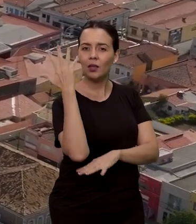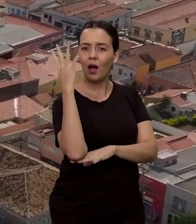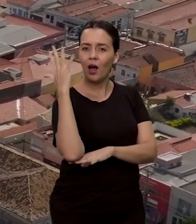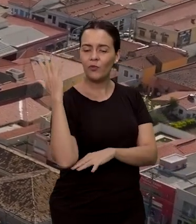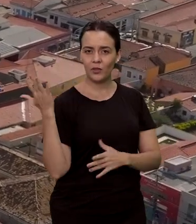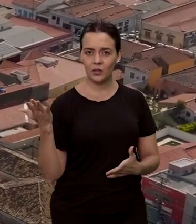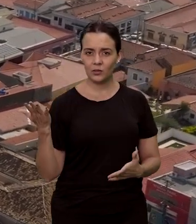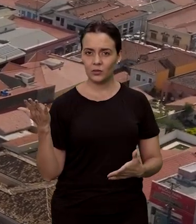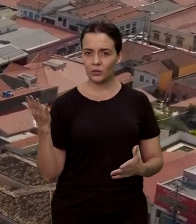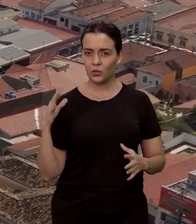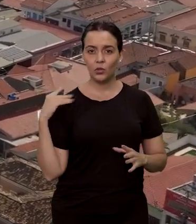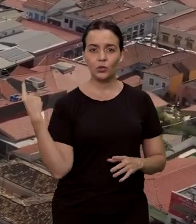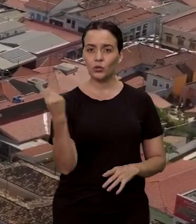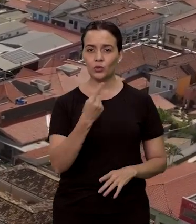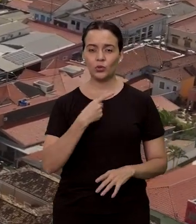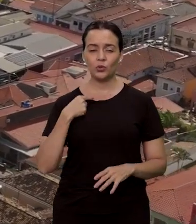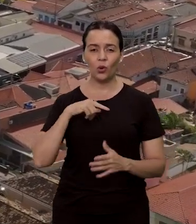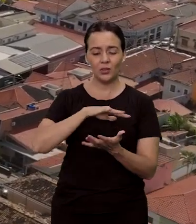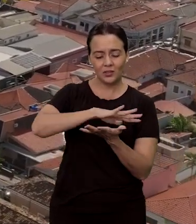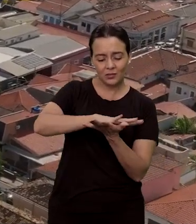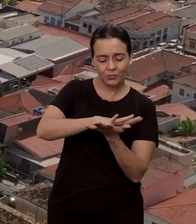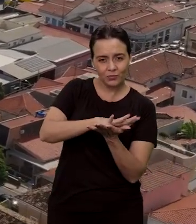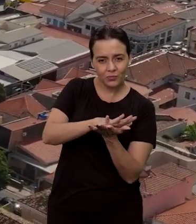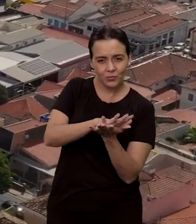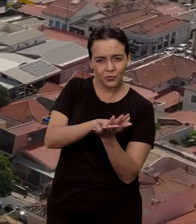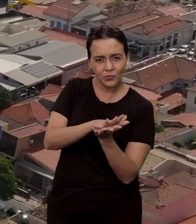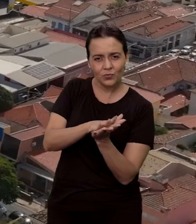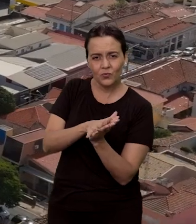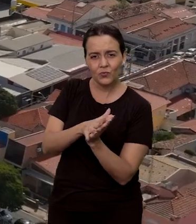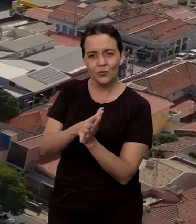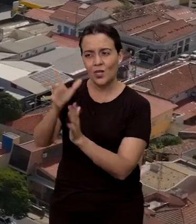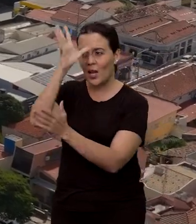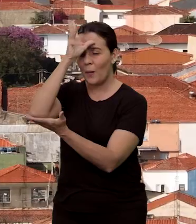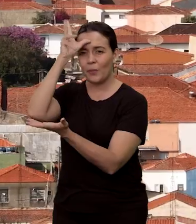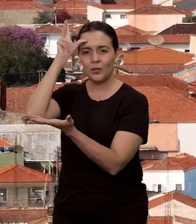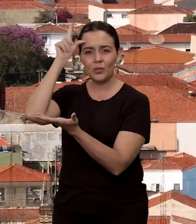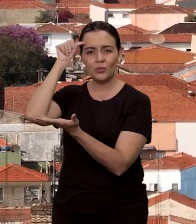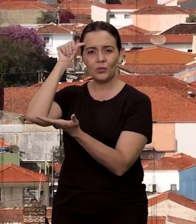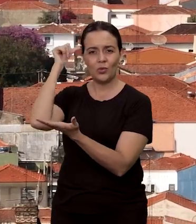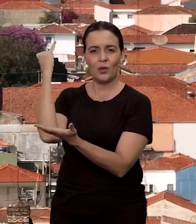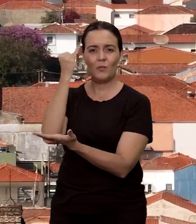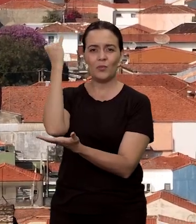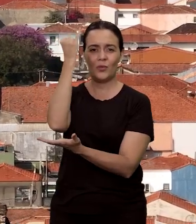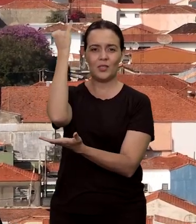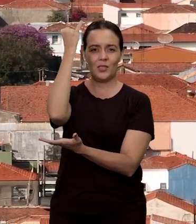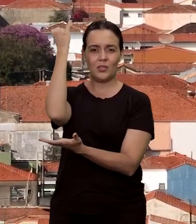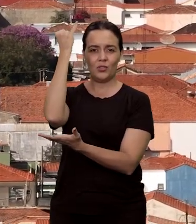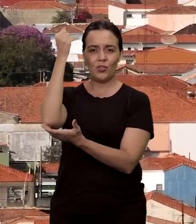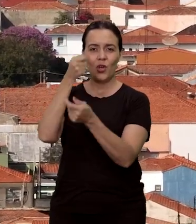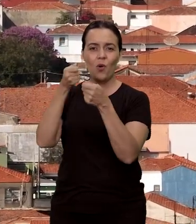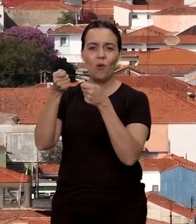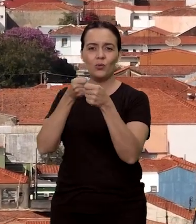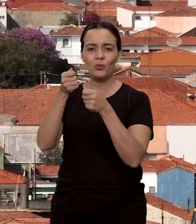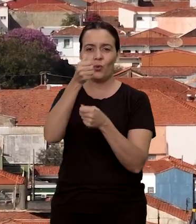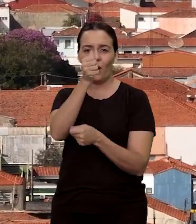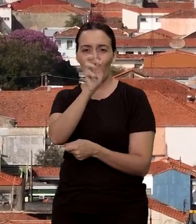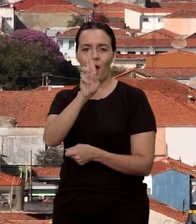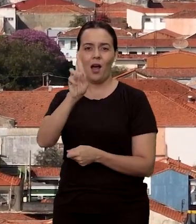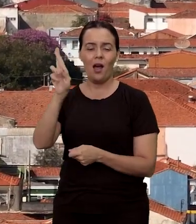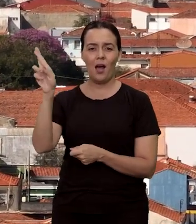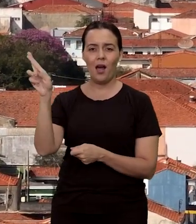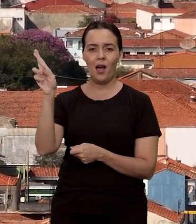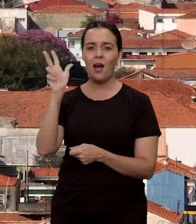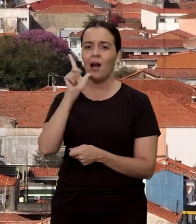estamos deteriorando o grande condicionador de ar da humanidade. E a gente perde uma